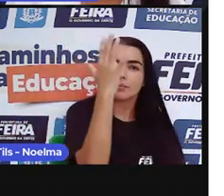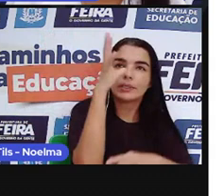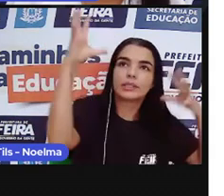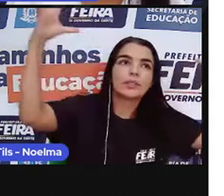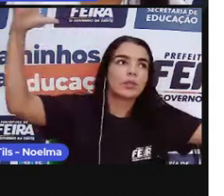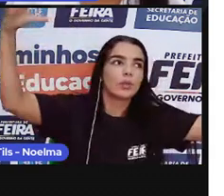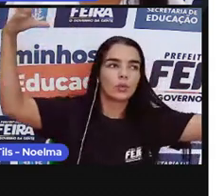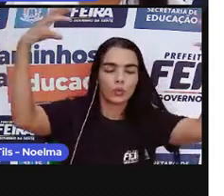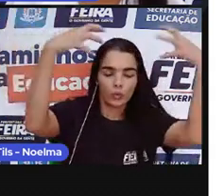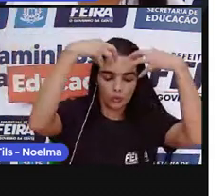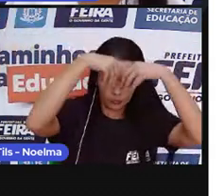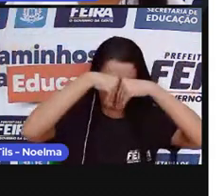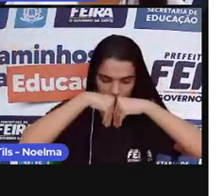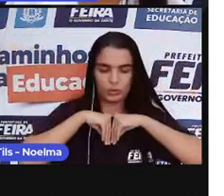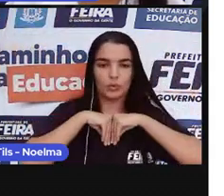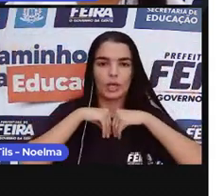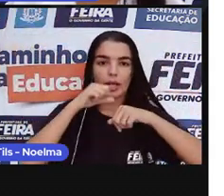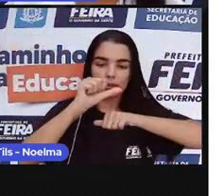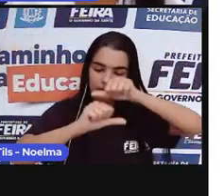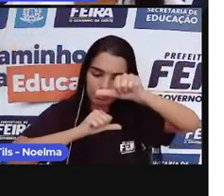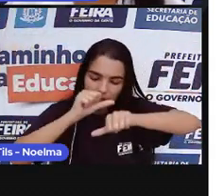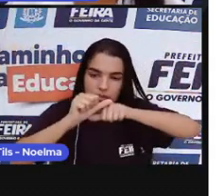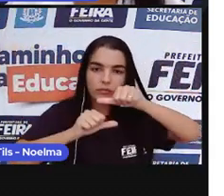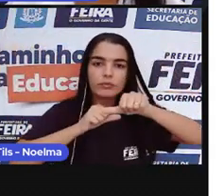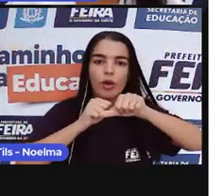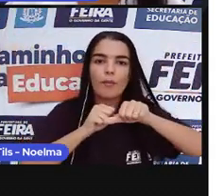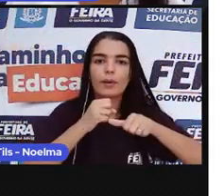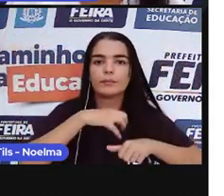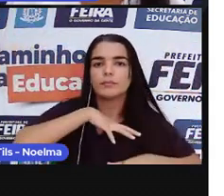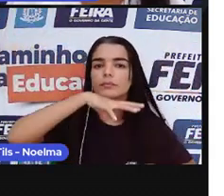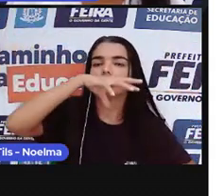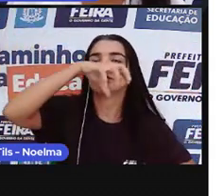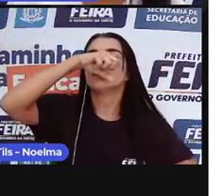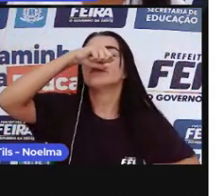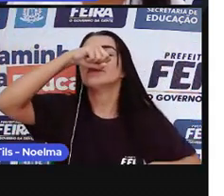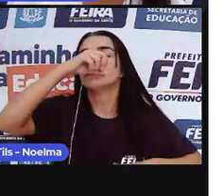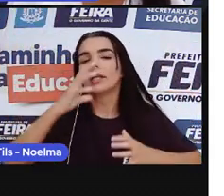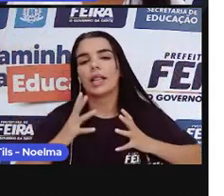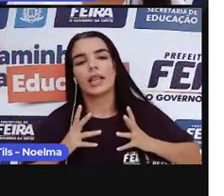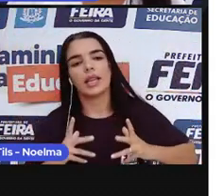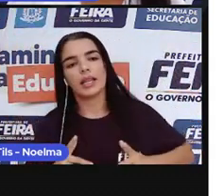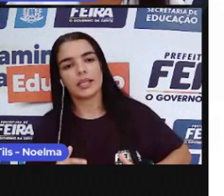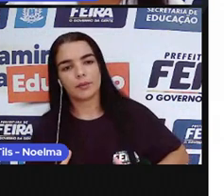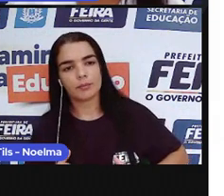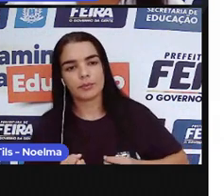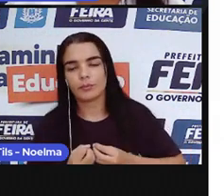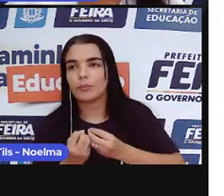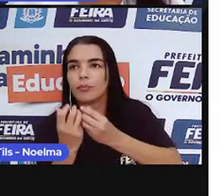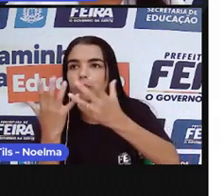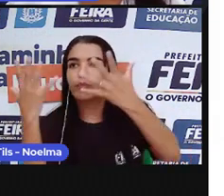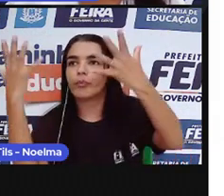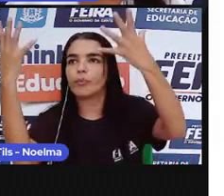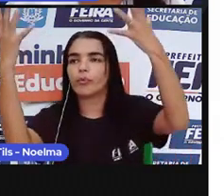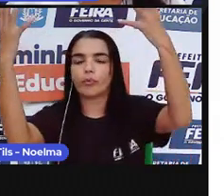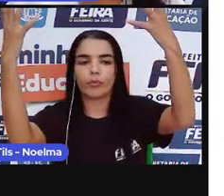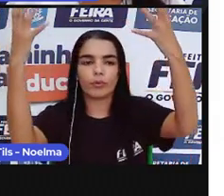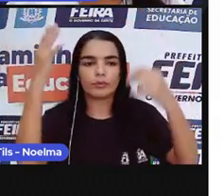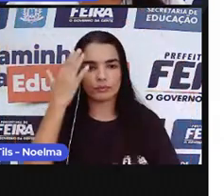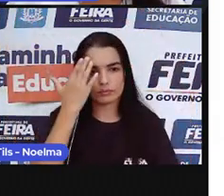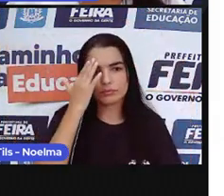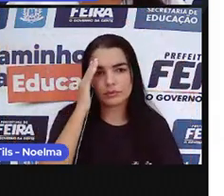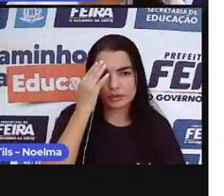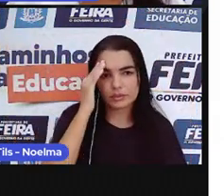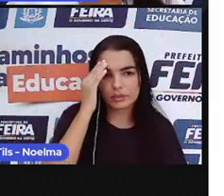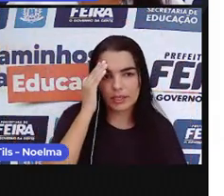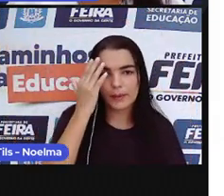carbônico e transformam em oxigênio. Então, elas absorvem gás carbônico e liberam o gás